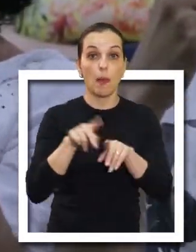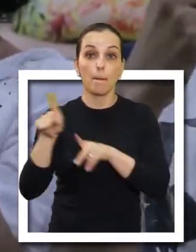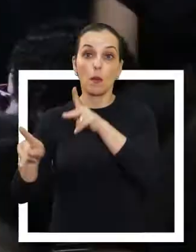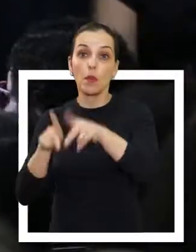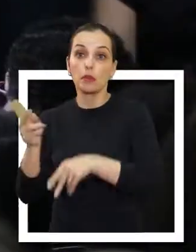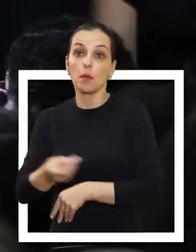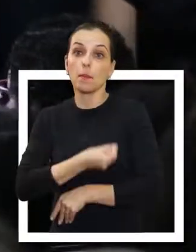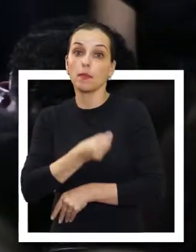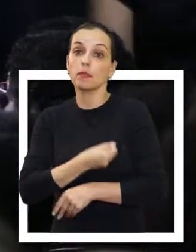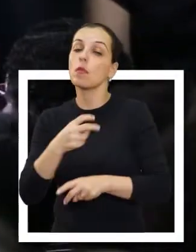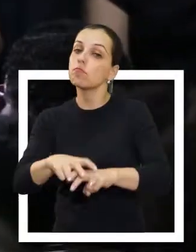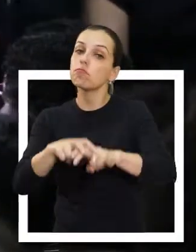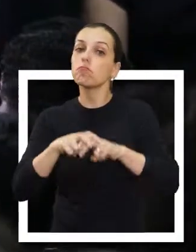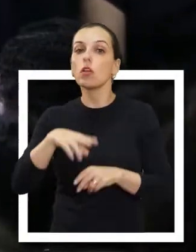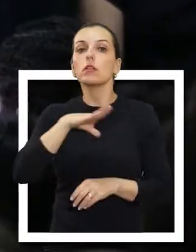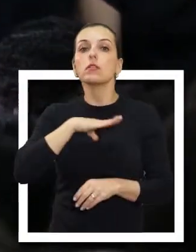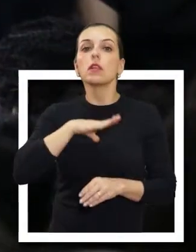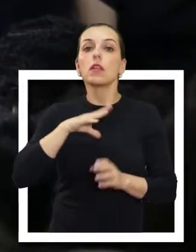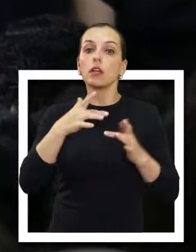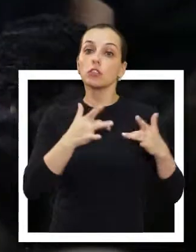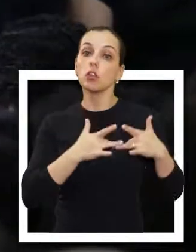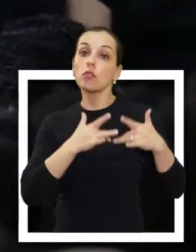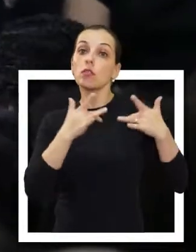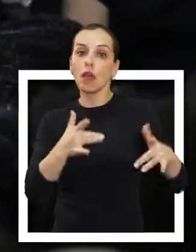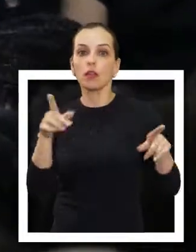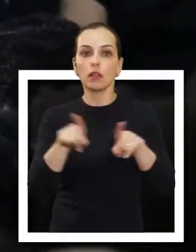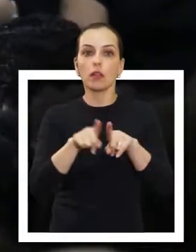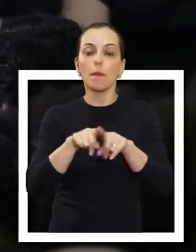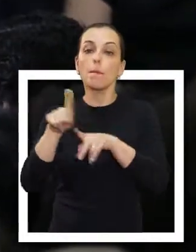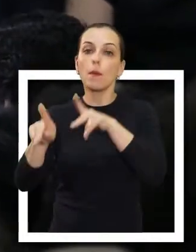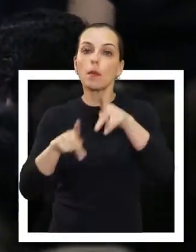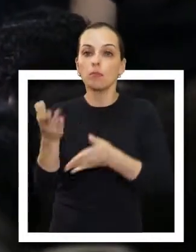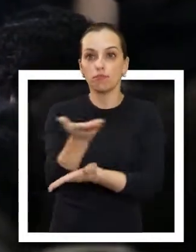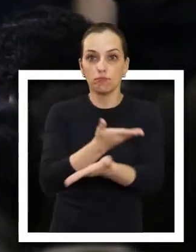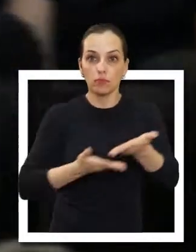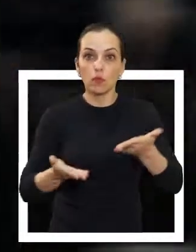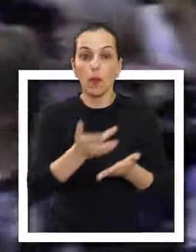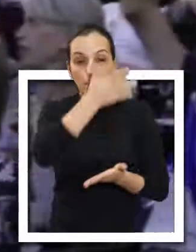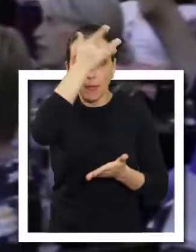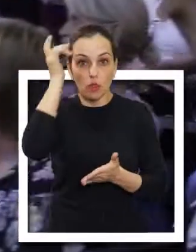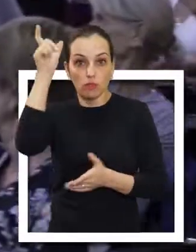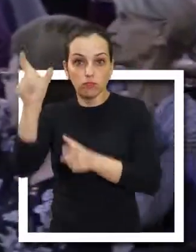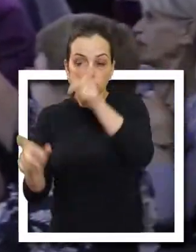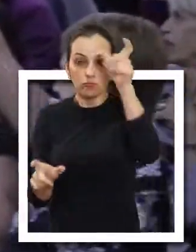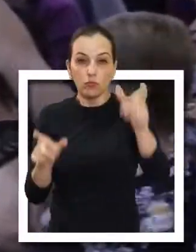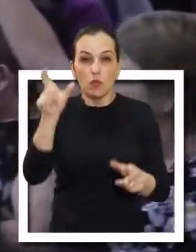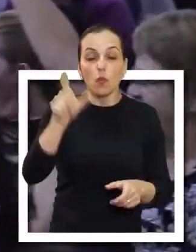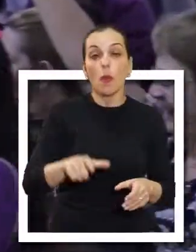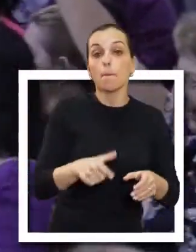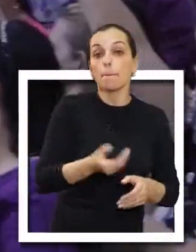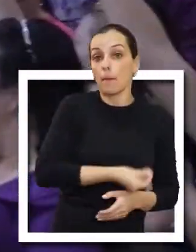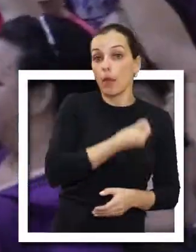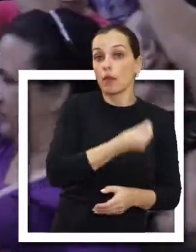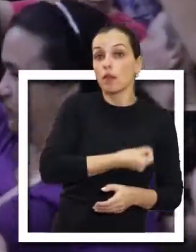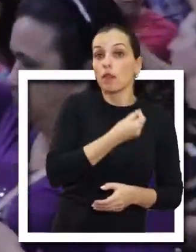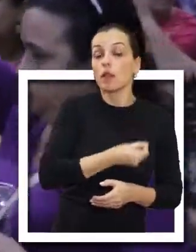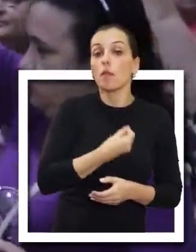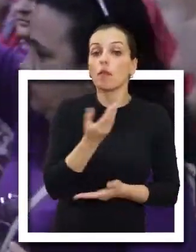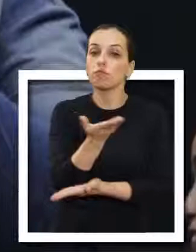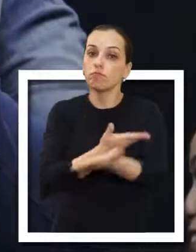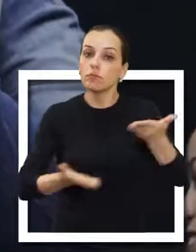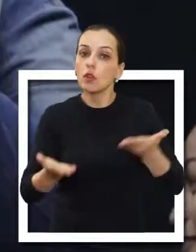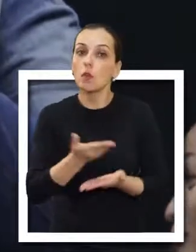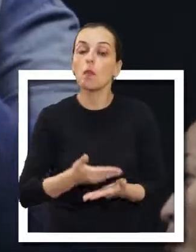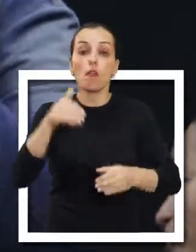responsáveis pela busca de uma cidade solidária e participativa. Quem participa, vota e quem vota,